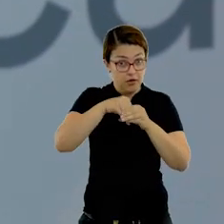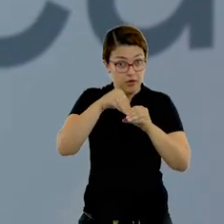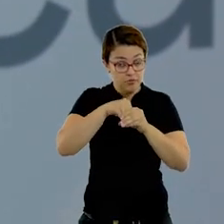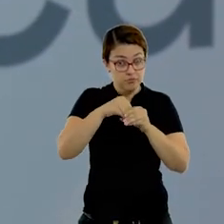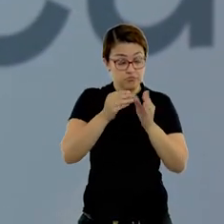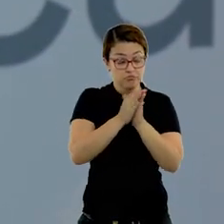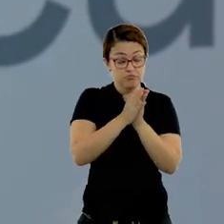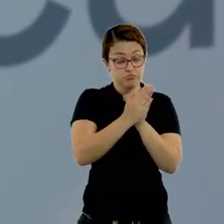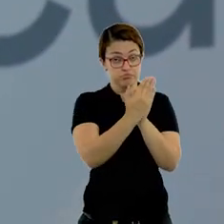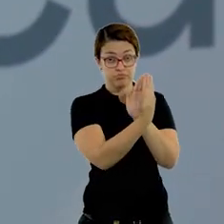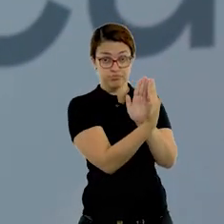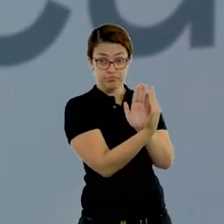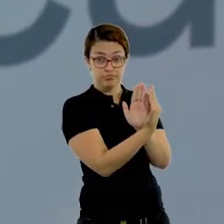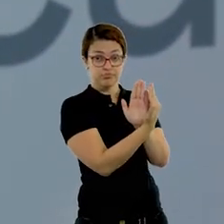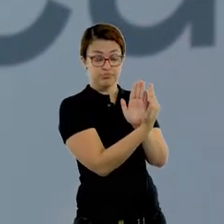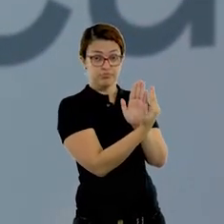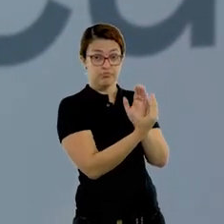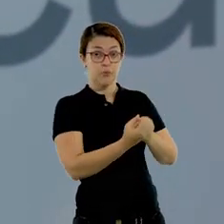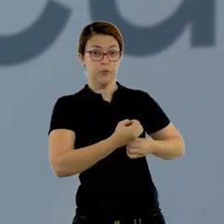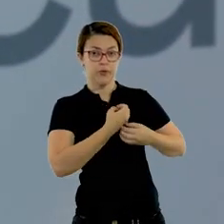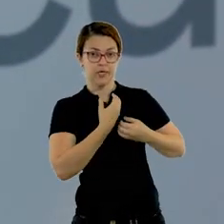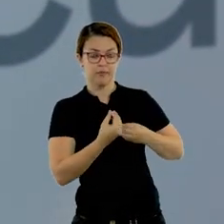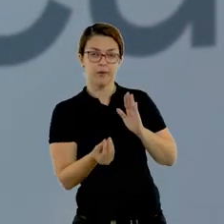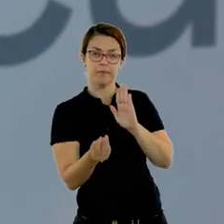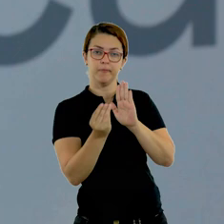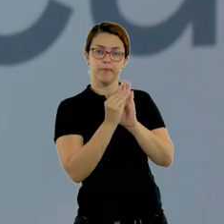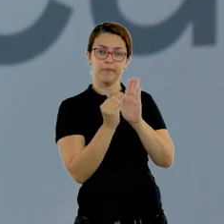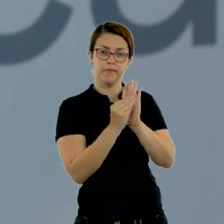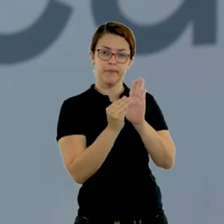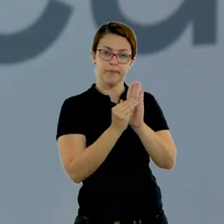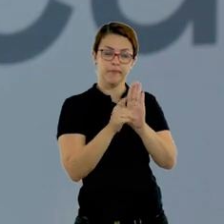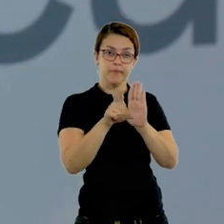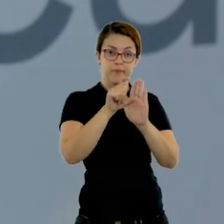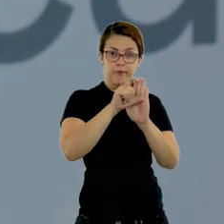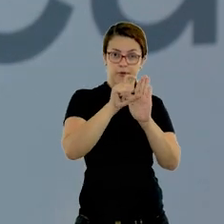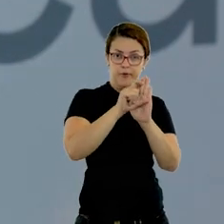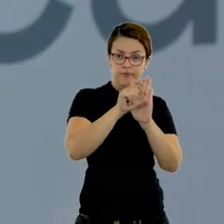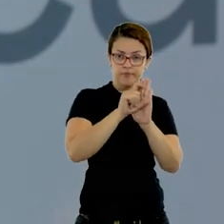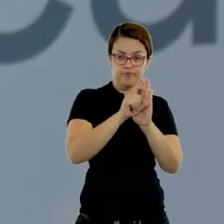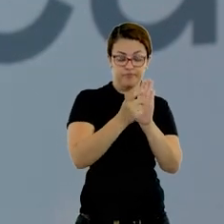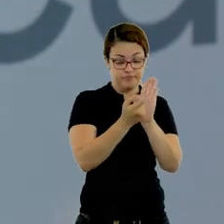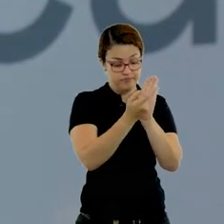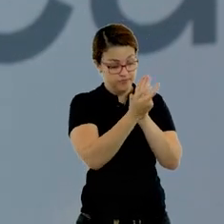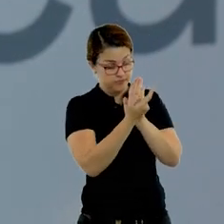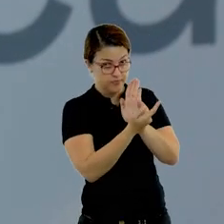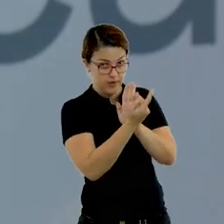E dentro do livrinho, o que eu fui fazendo? Eu fui colocando as estrofes do poema, tá? Então, coloquei a primeira